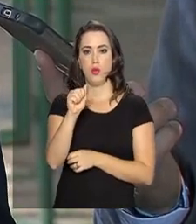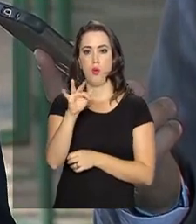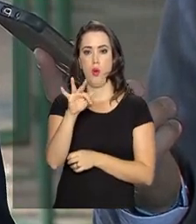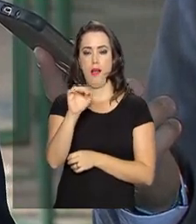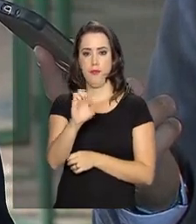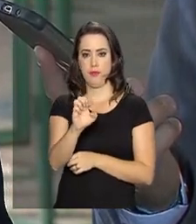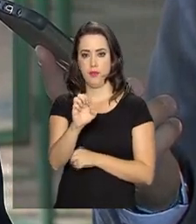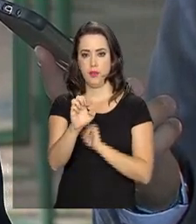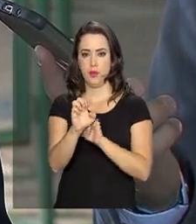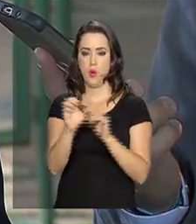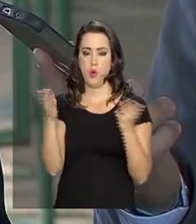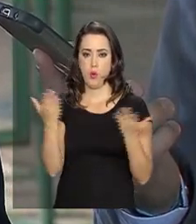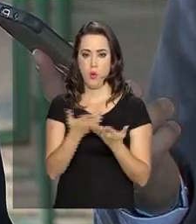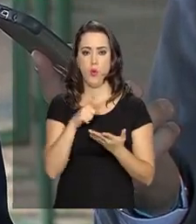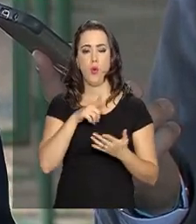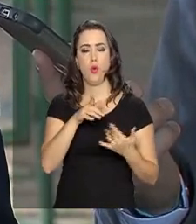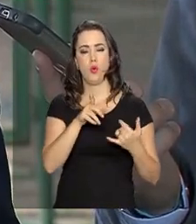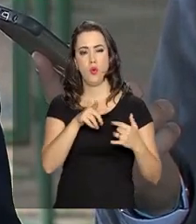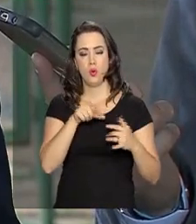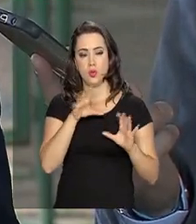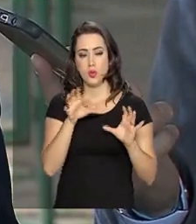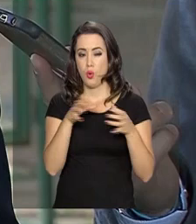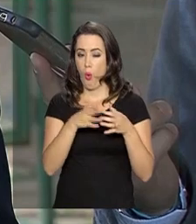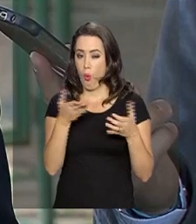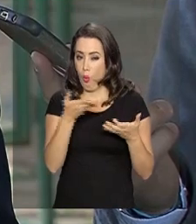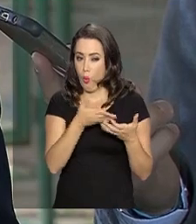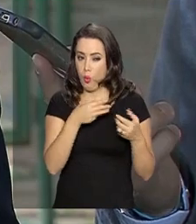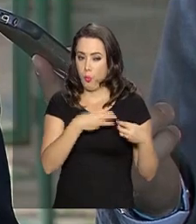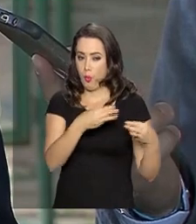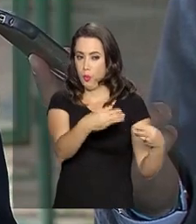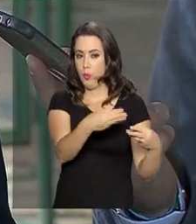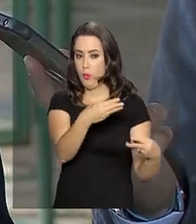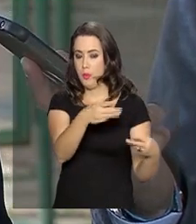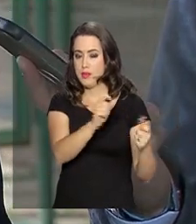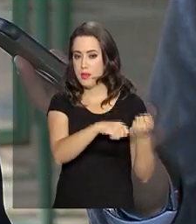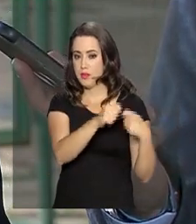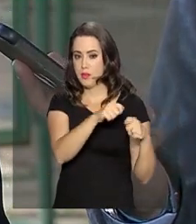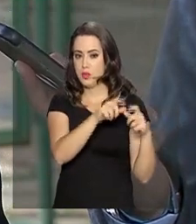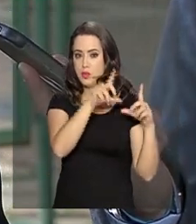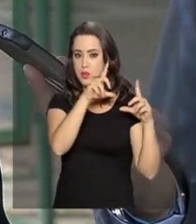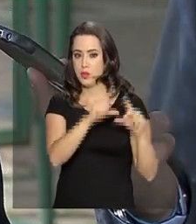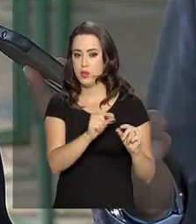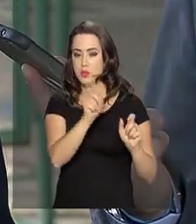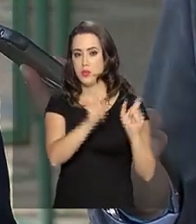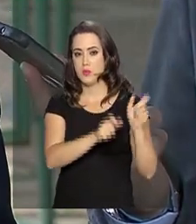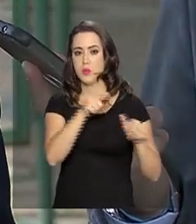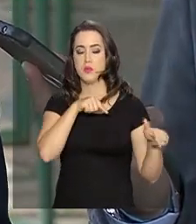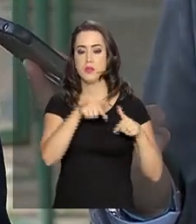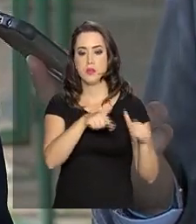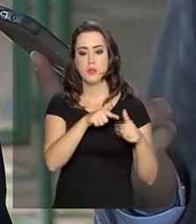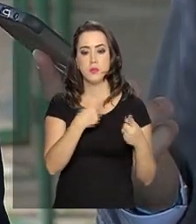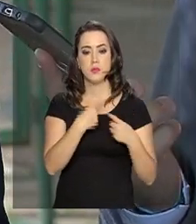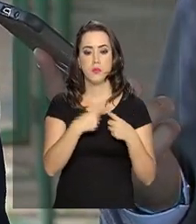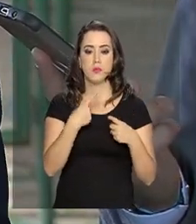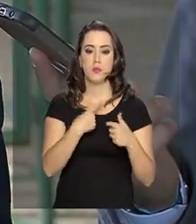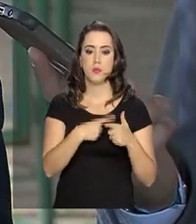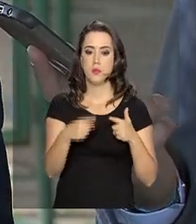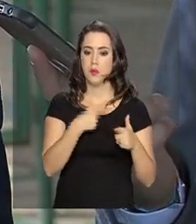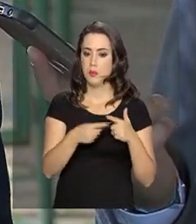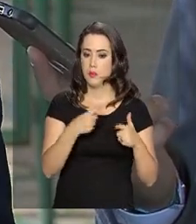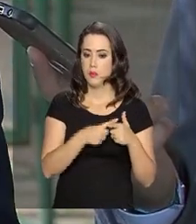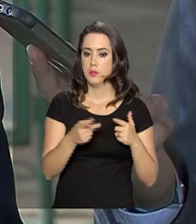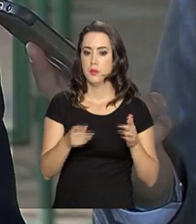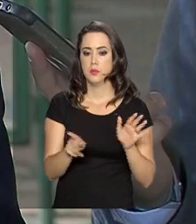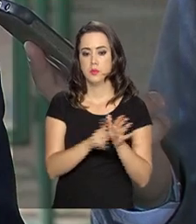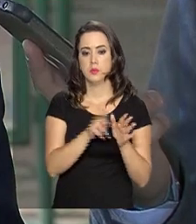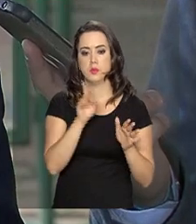ele lamentavelmente sofreu com a redução do corpo funcional por questões